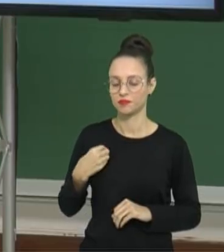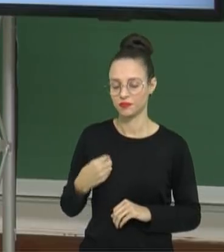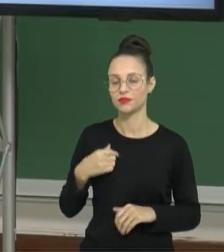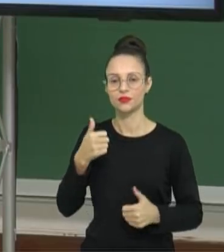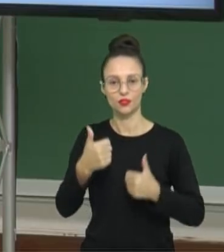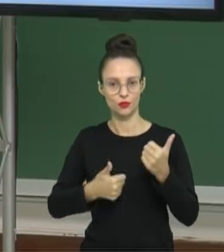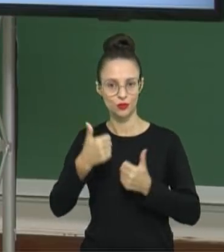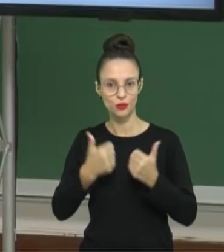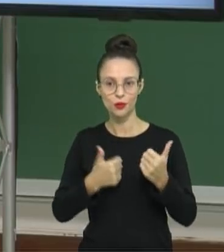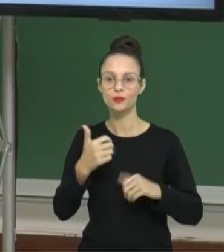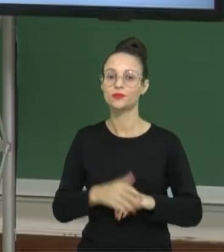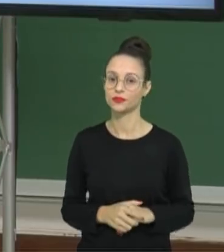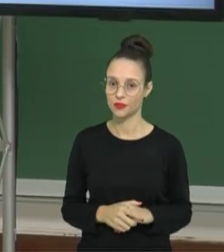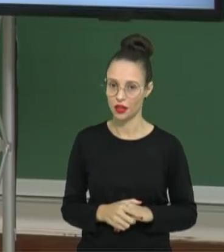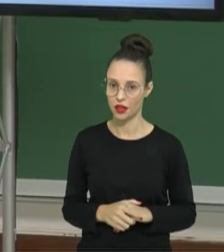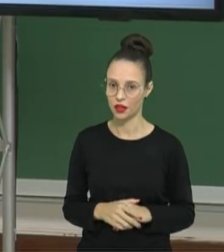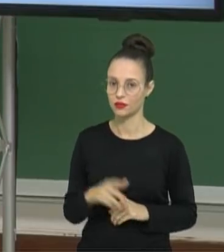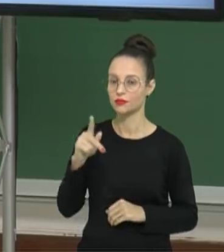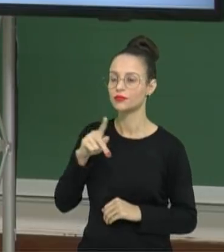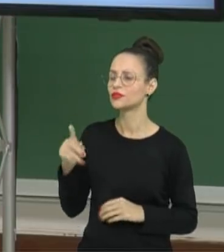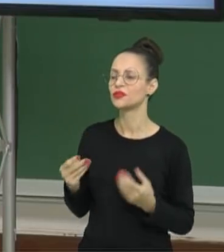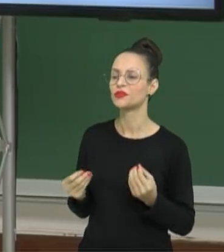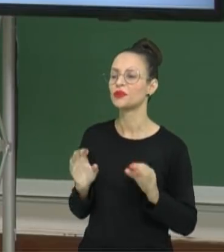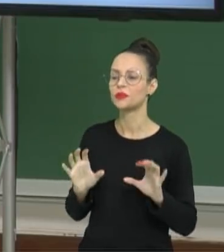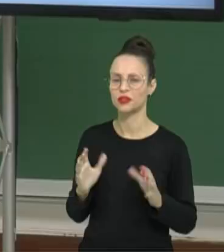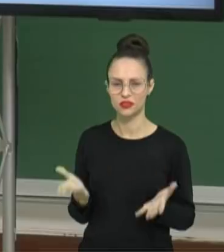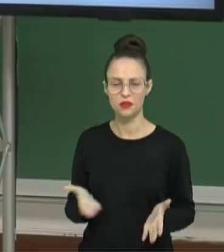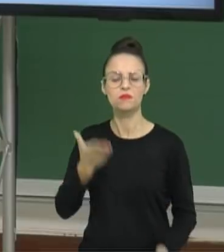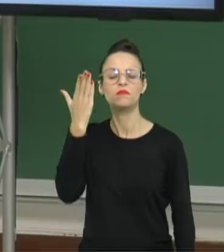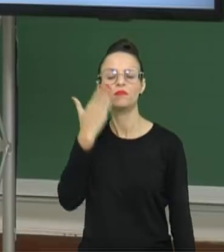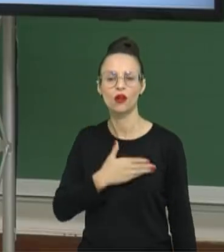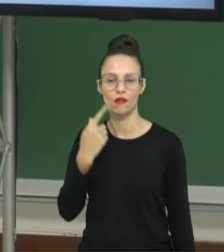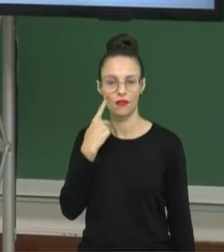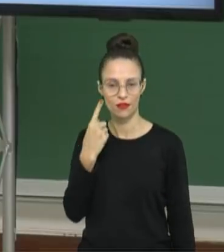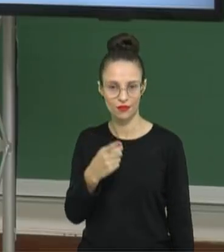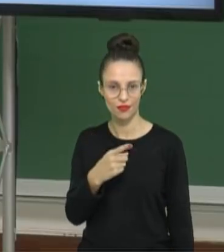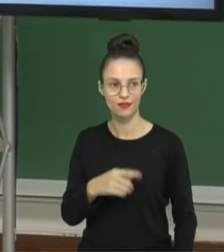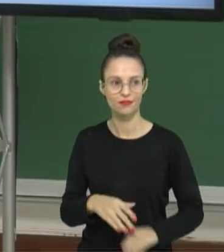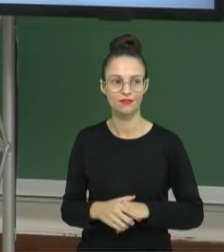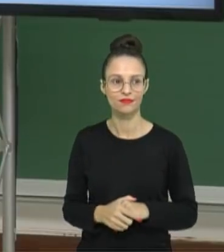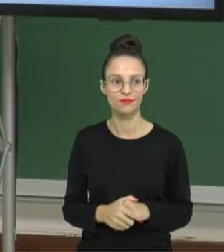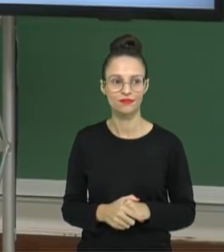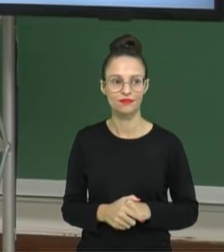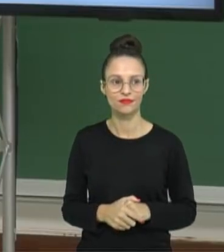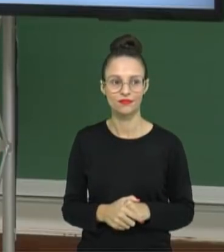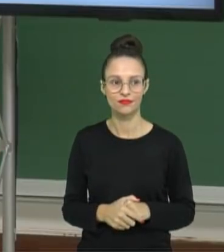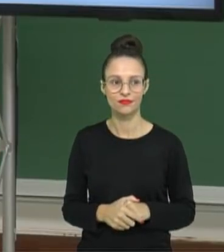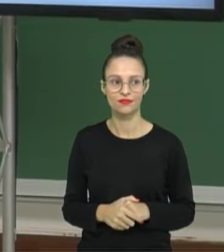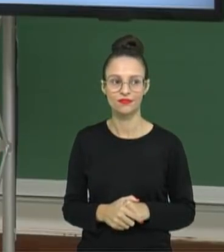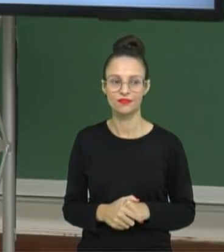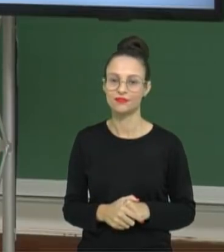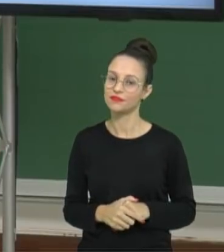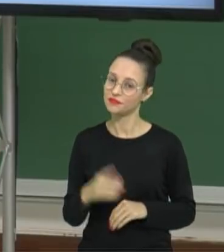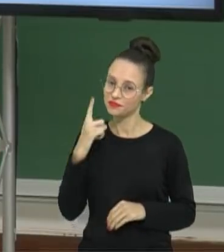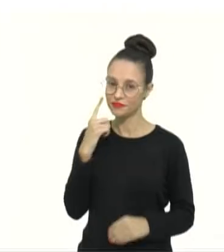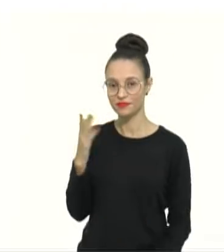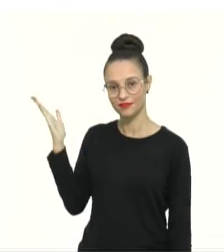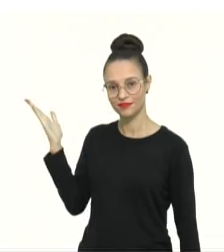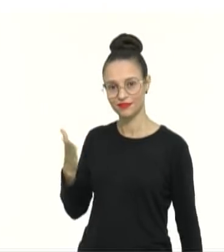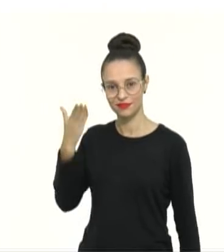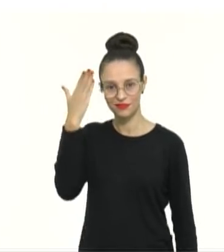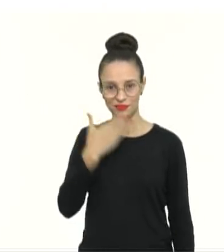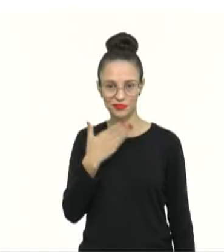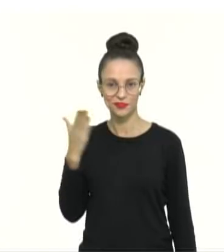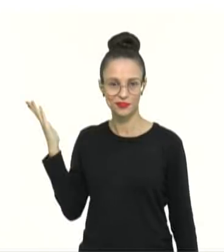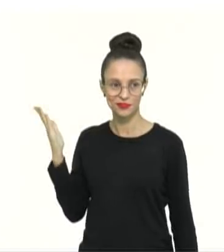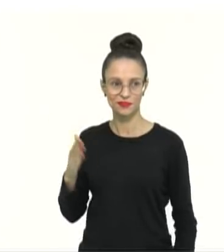jogando futebol. Ah, teacher, mas como assim? Me prova que ele está fazendo isso? Vou provar. Olha lá.